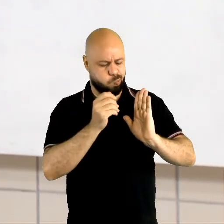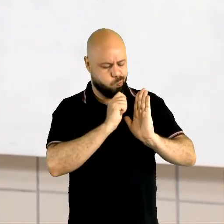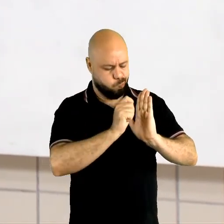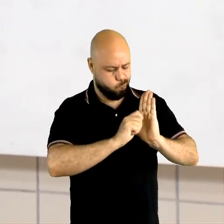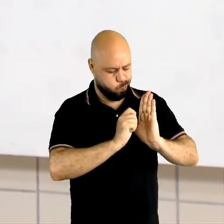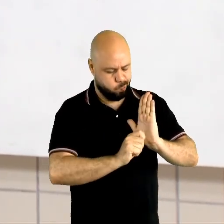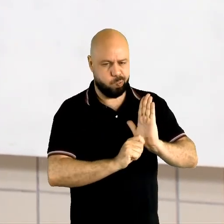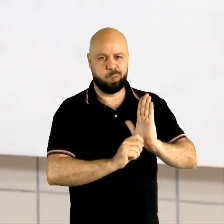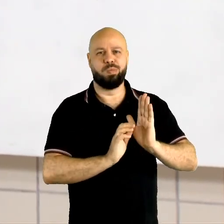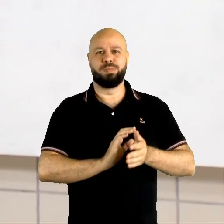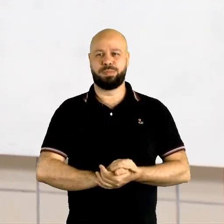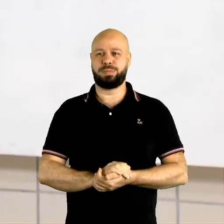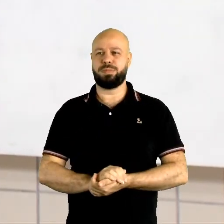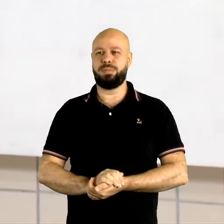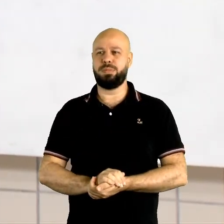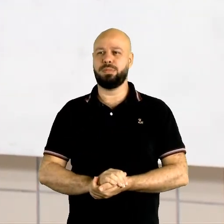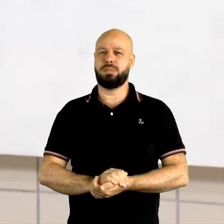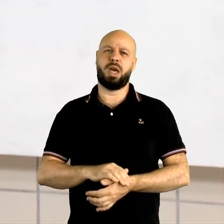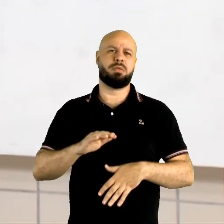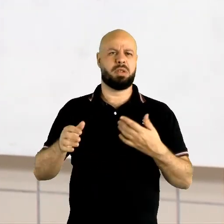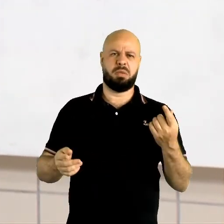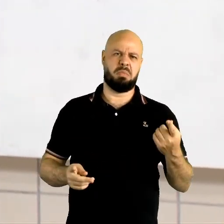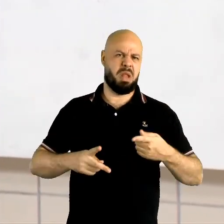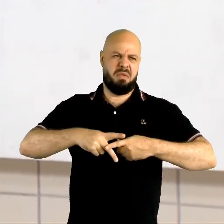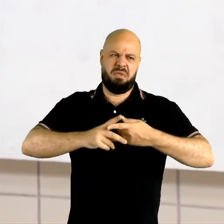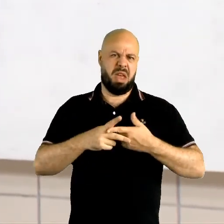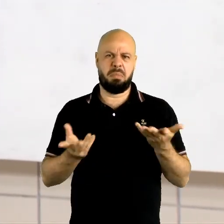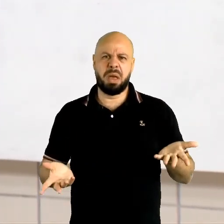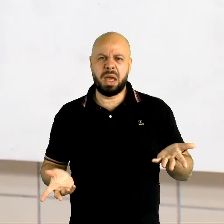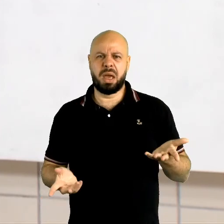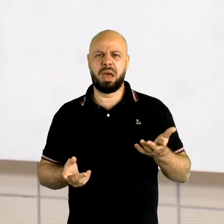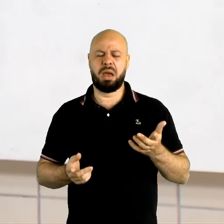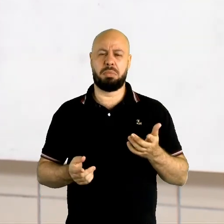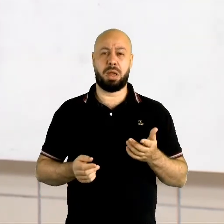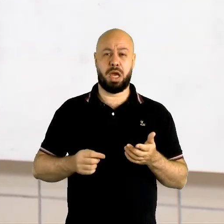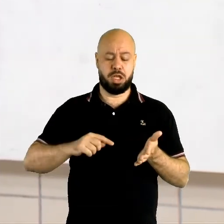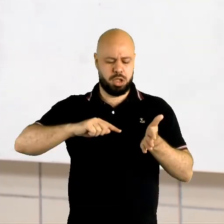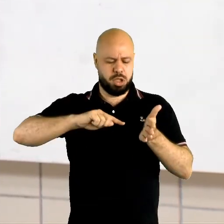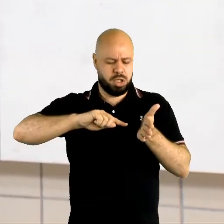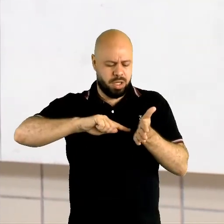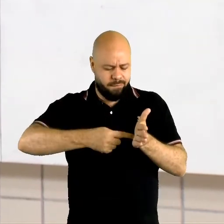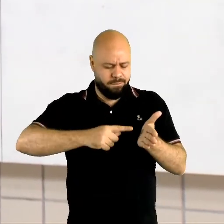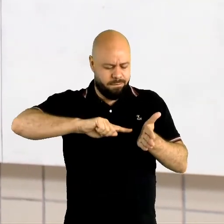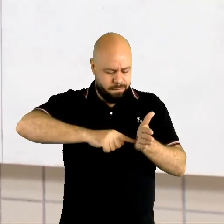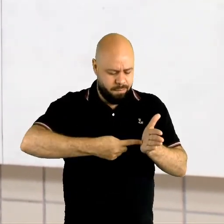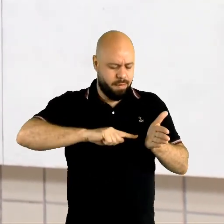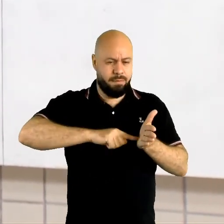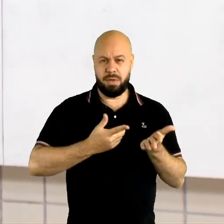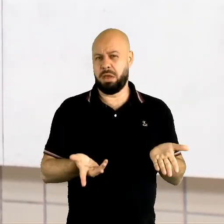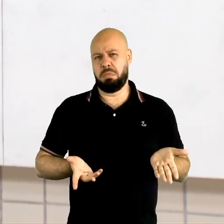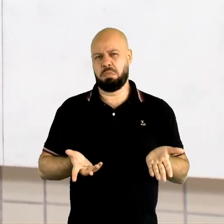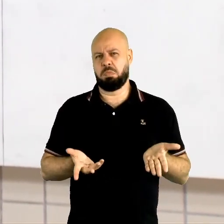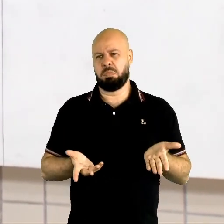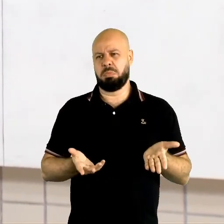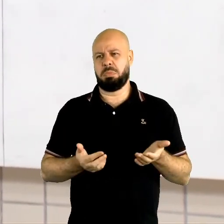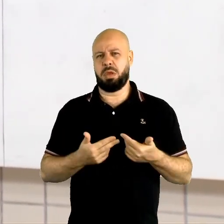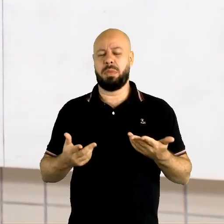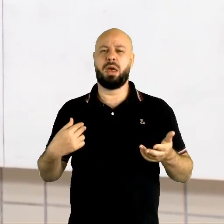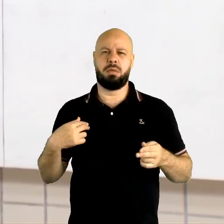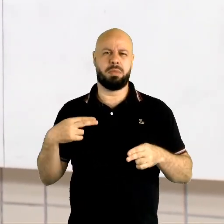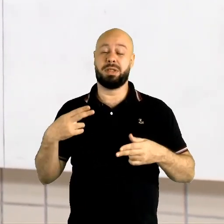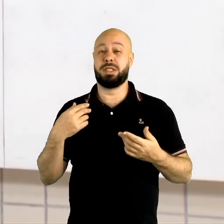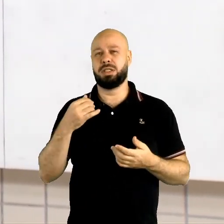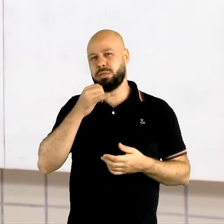aquele brinquedo. Precisa de uma ferramenta, precisa de alguma chave de fenda, alguma coisa assim. No caso nosso é o dominó, você só